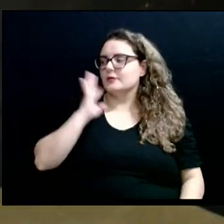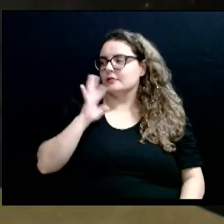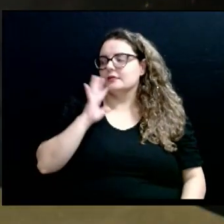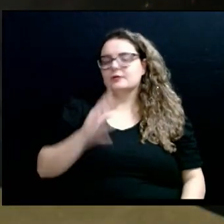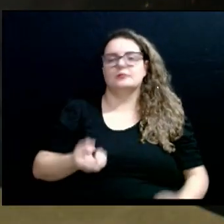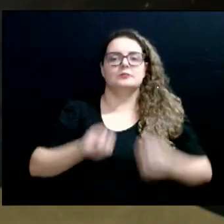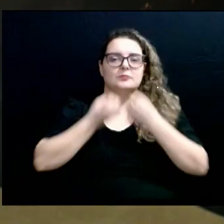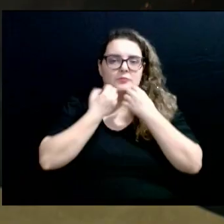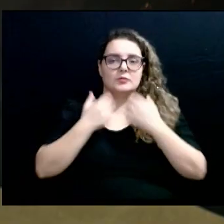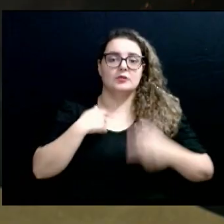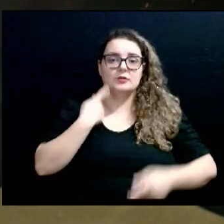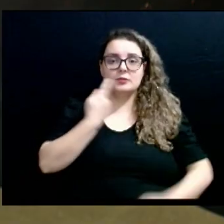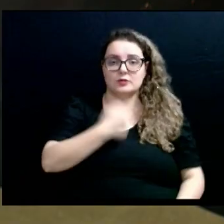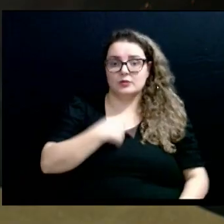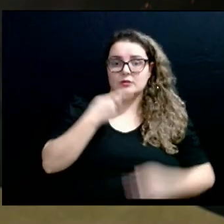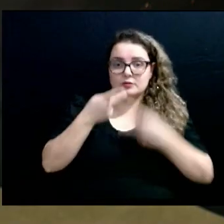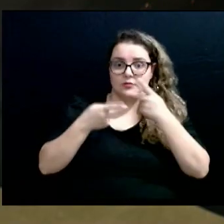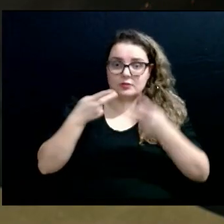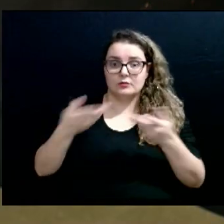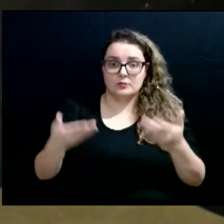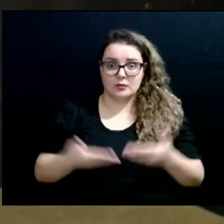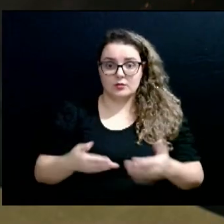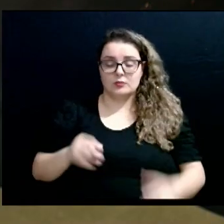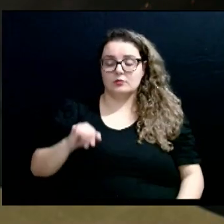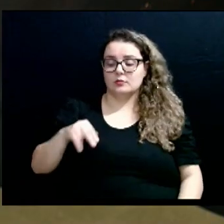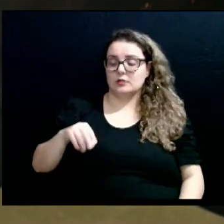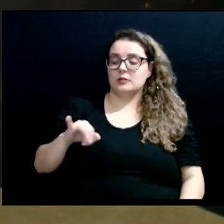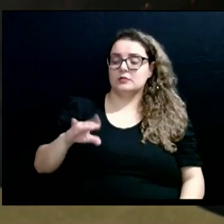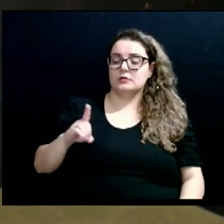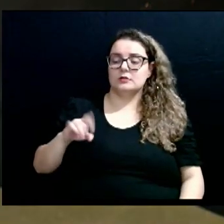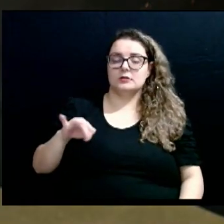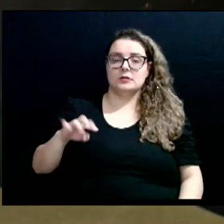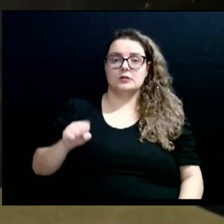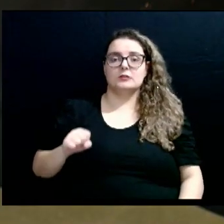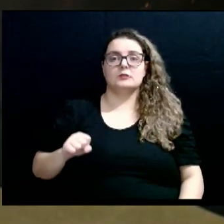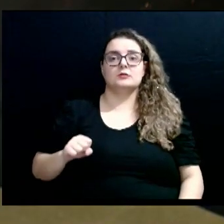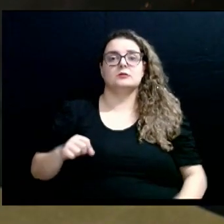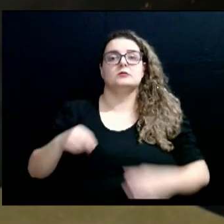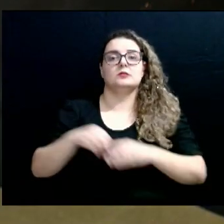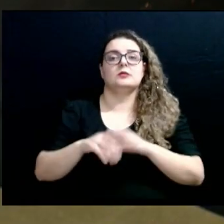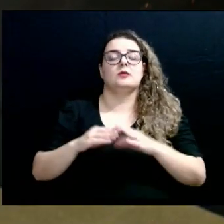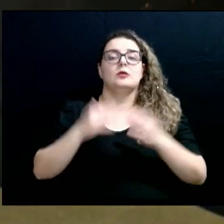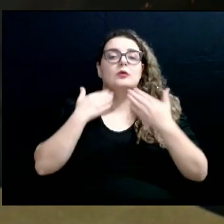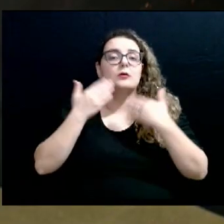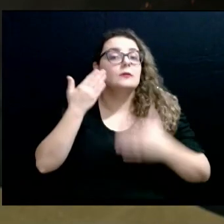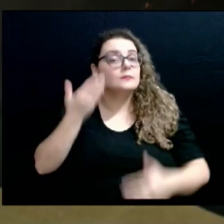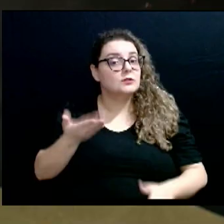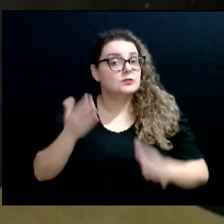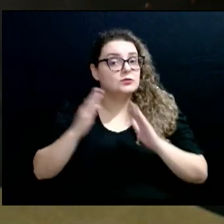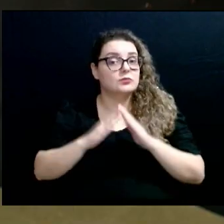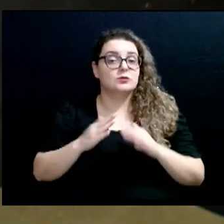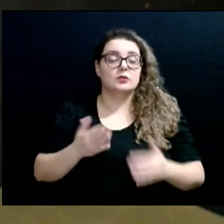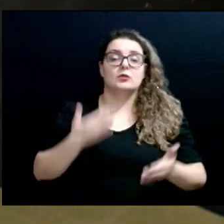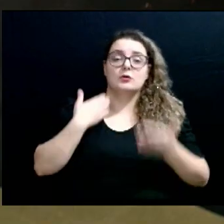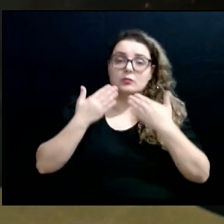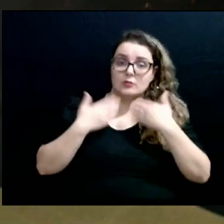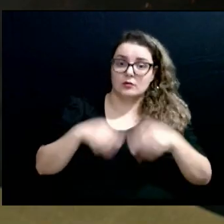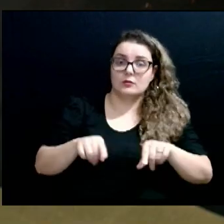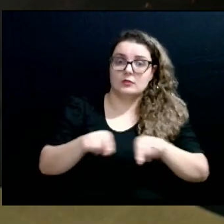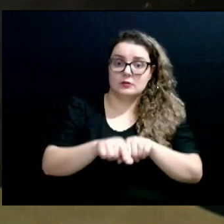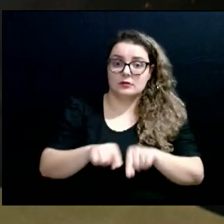falamos hoje, então, sobre incidentes domésticos, conversamos com você aí de casa e conversamos também com a